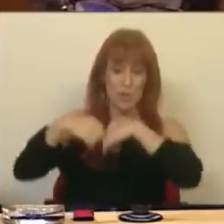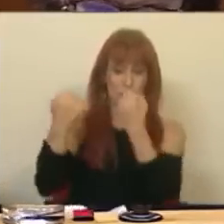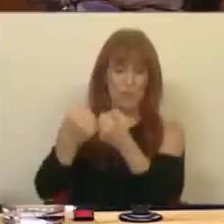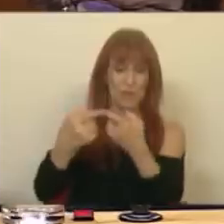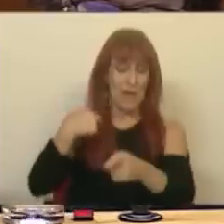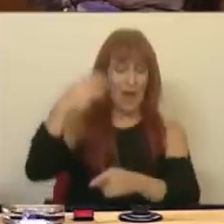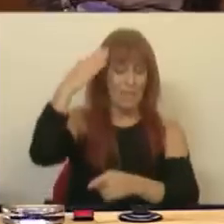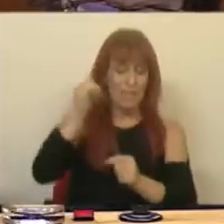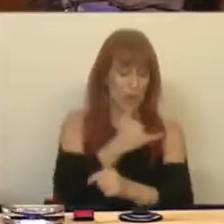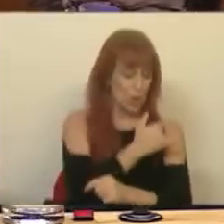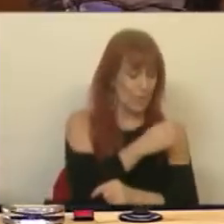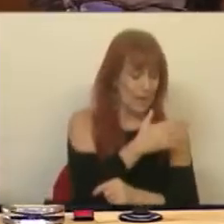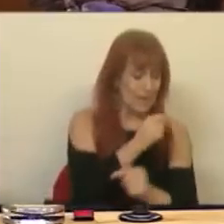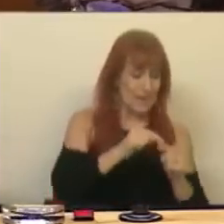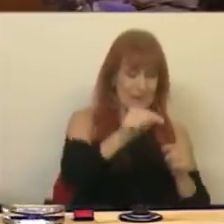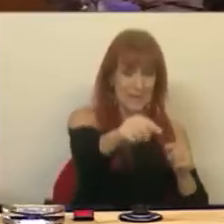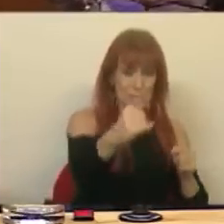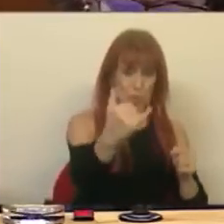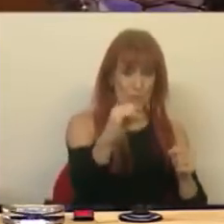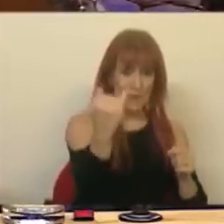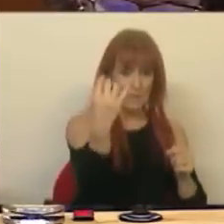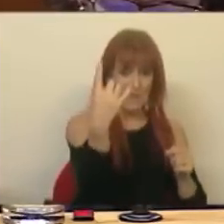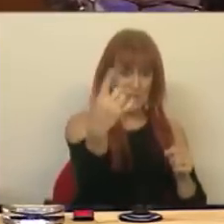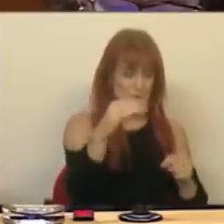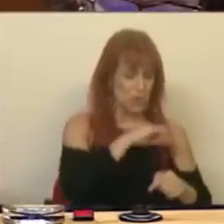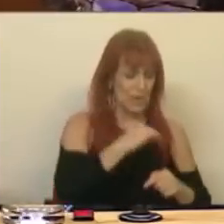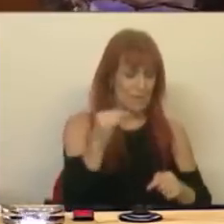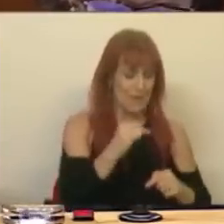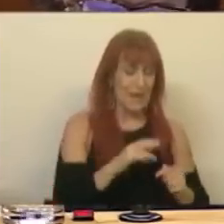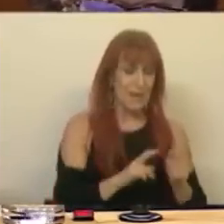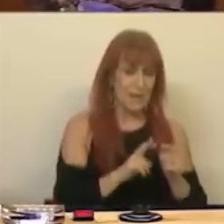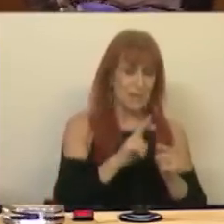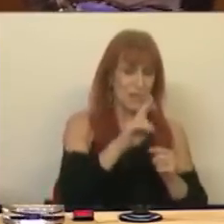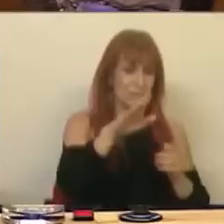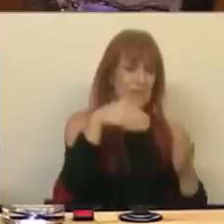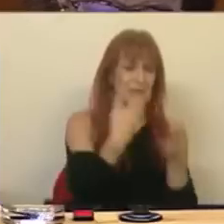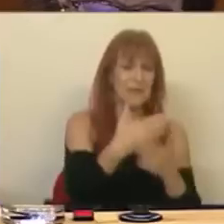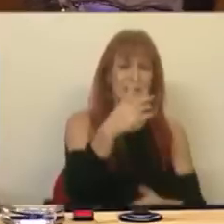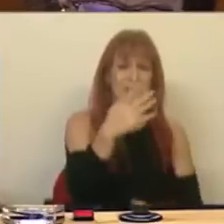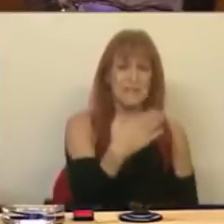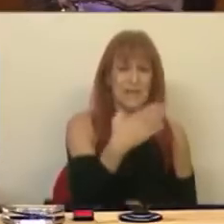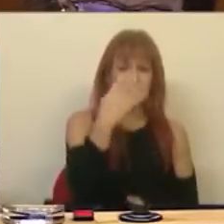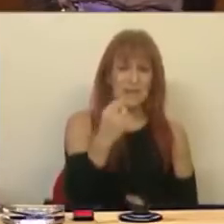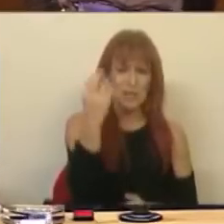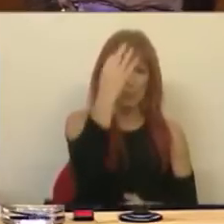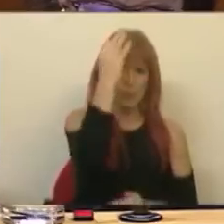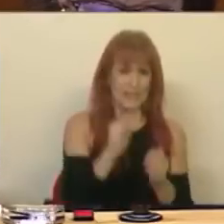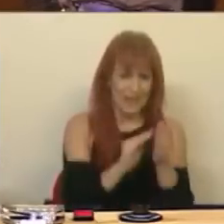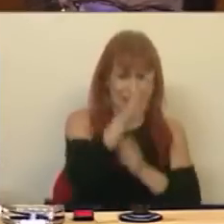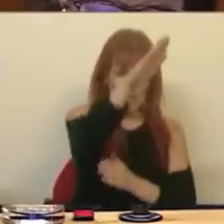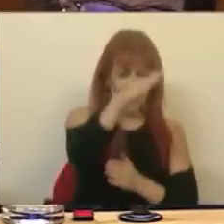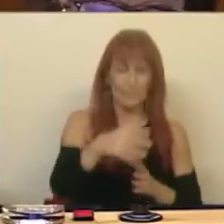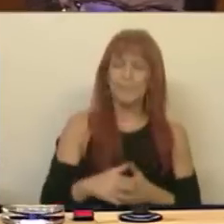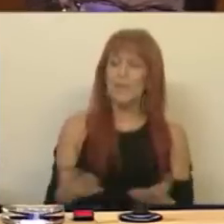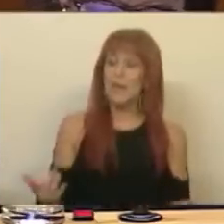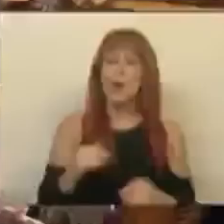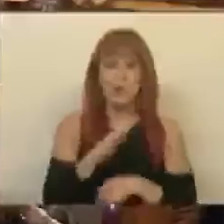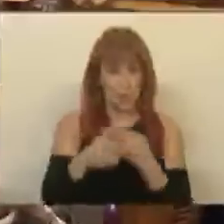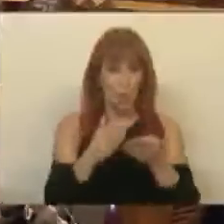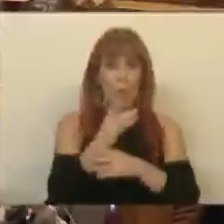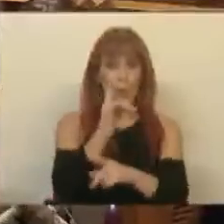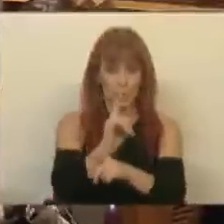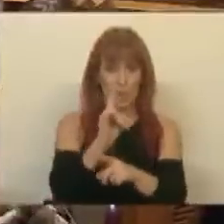para ver que entre 2015 e 2026 o salário mínimo que cresça 73%. e vamos